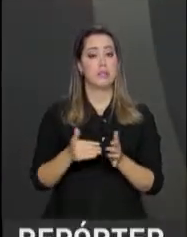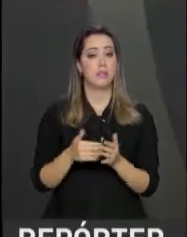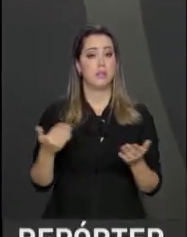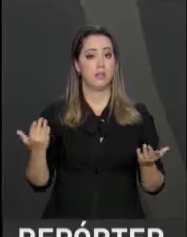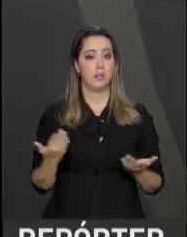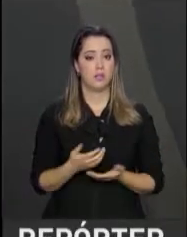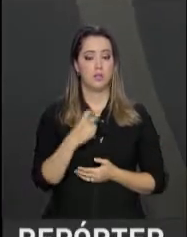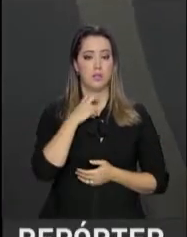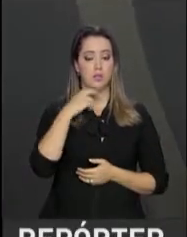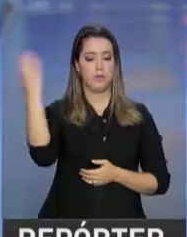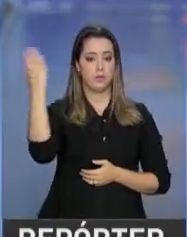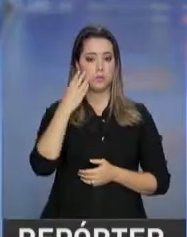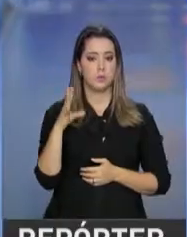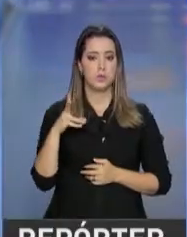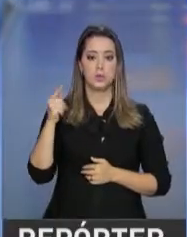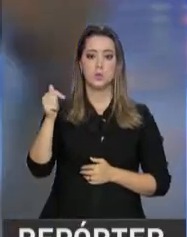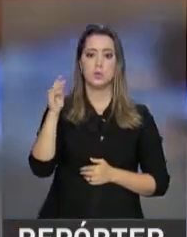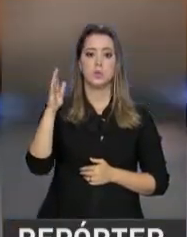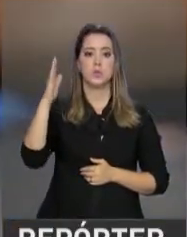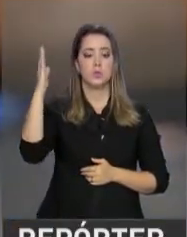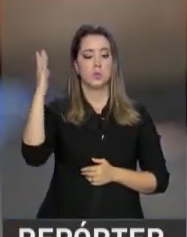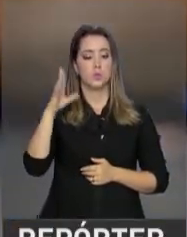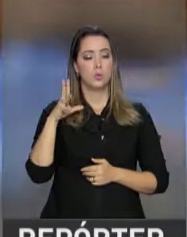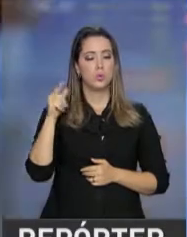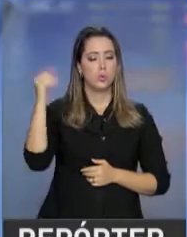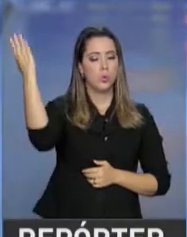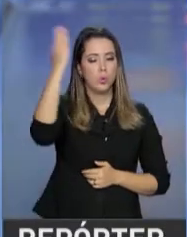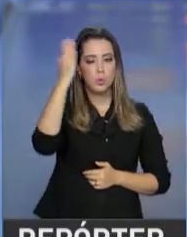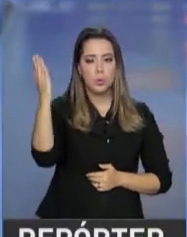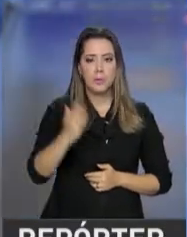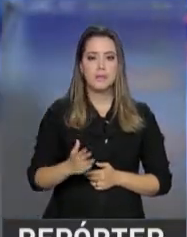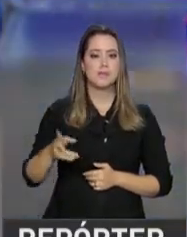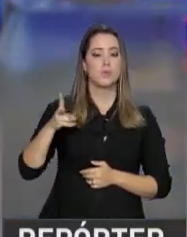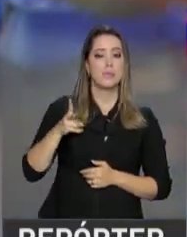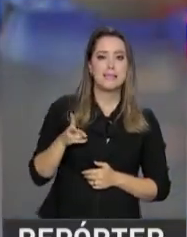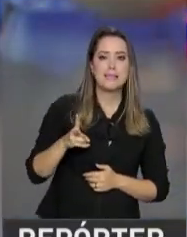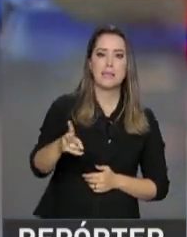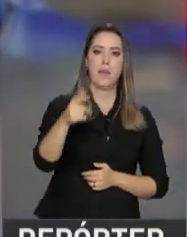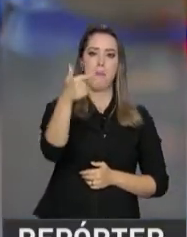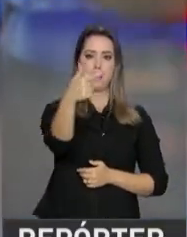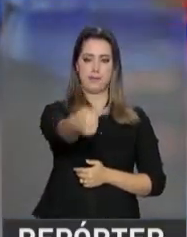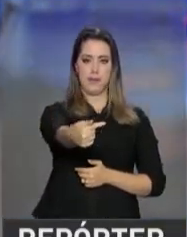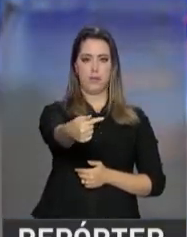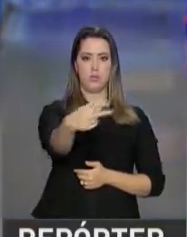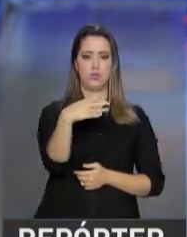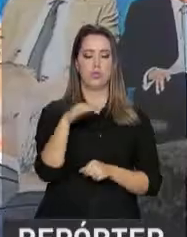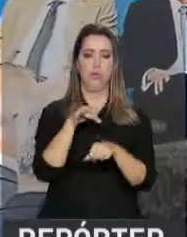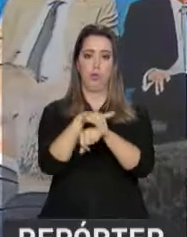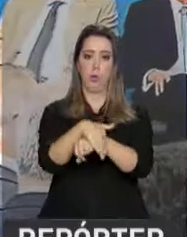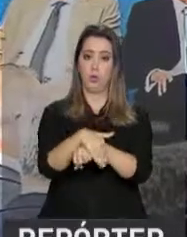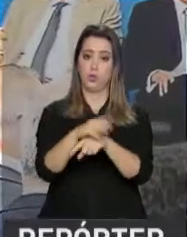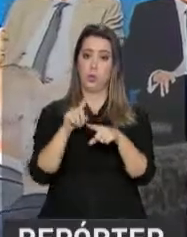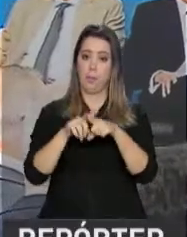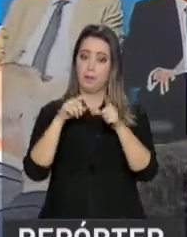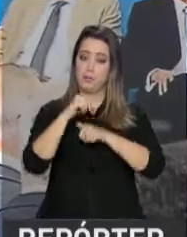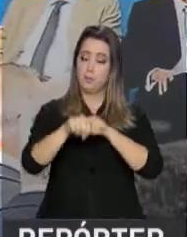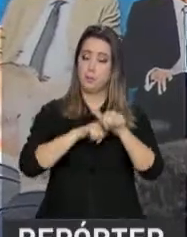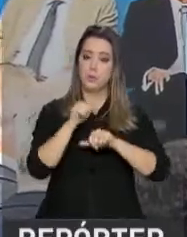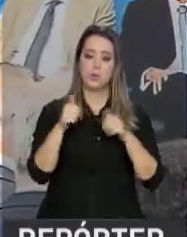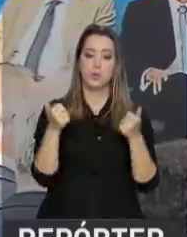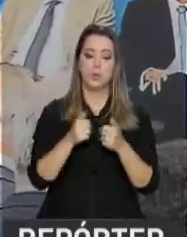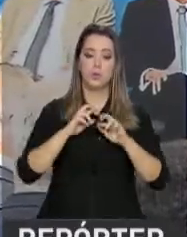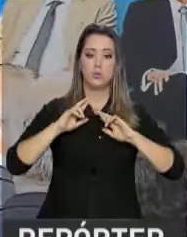voz do brasil e ao ar em todas as emissoras do país obrigatoriamente às sete horas da noite mas isso muda com a